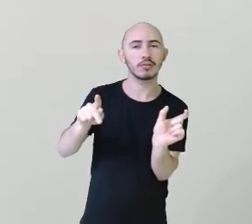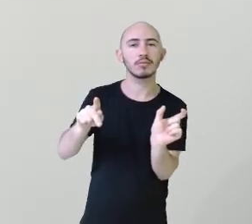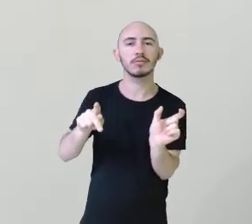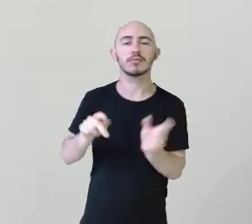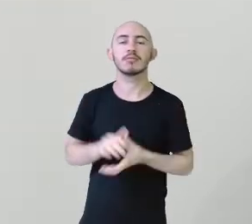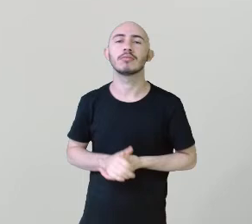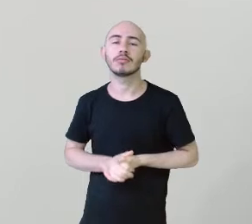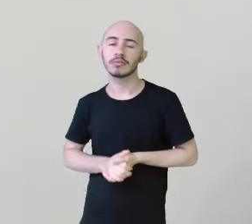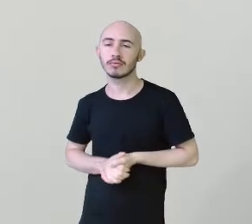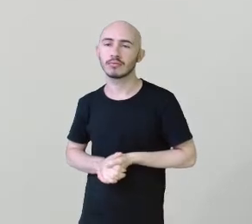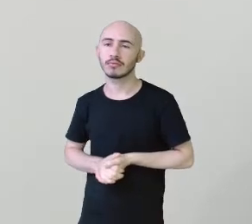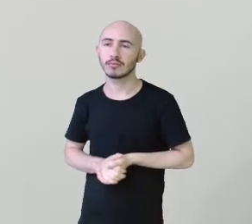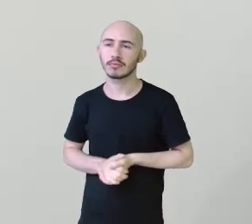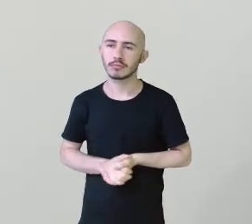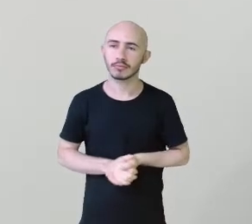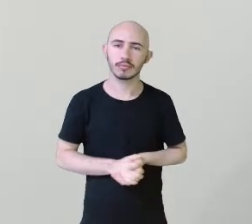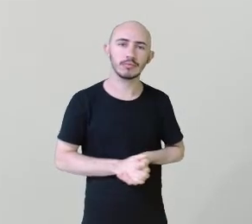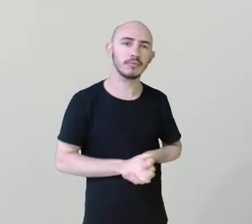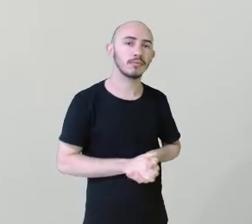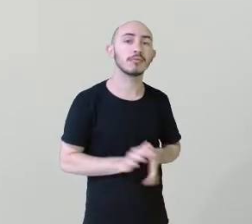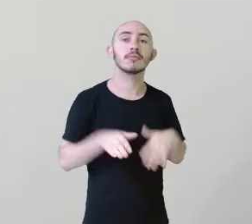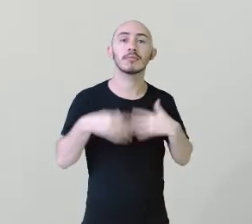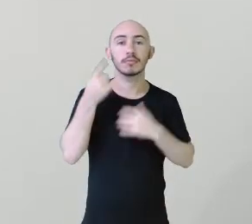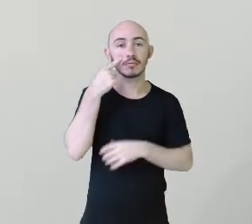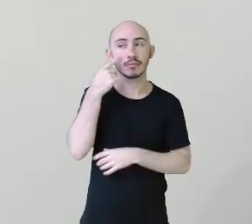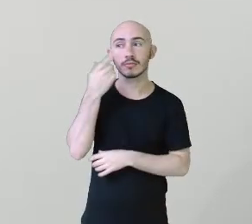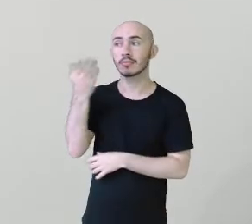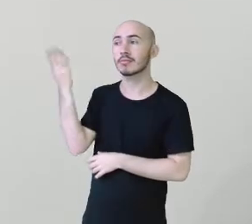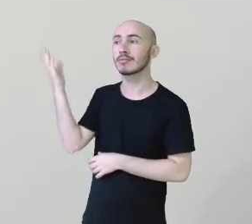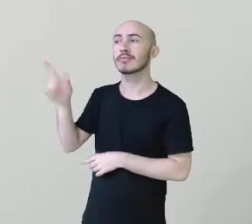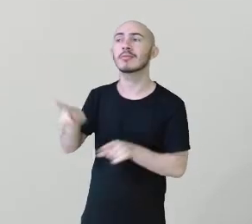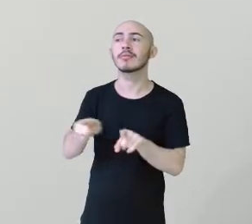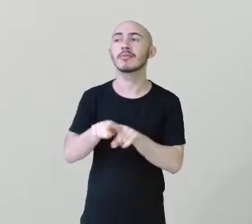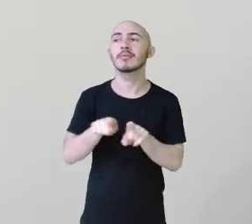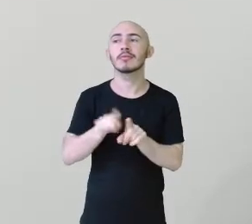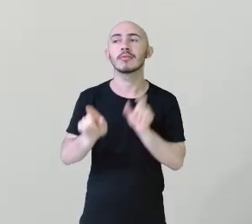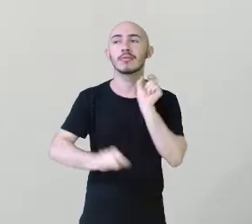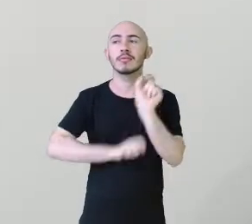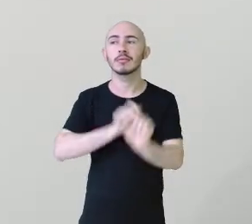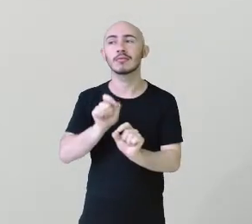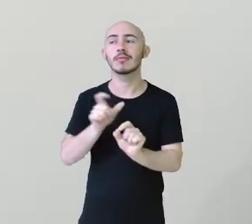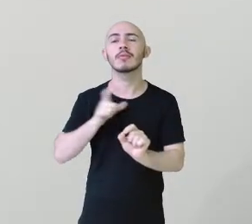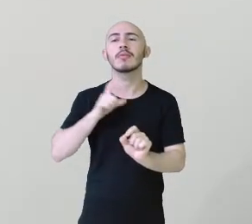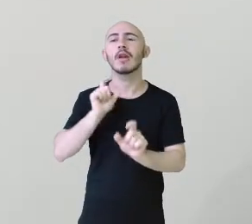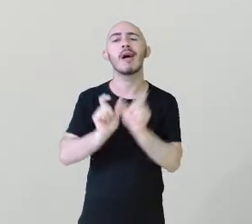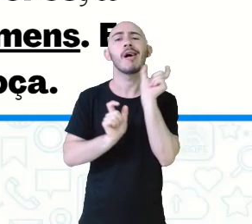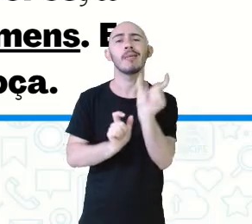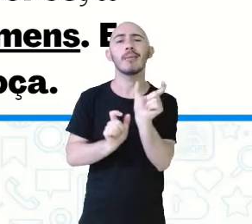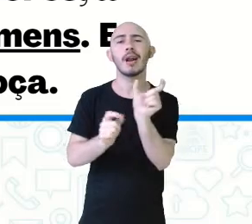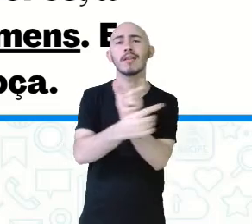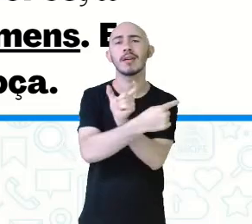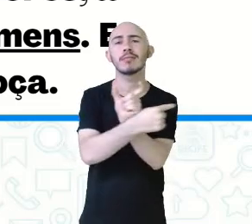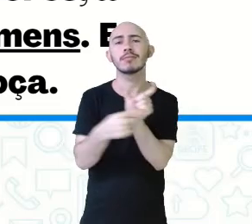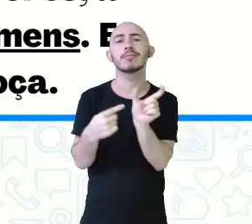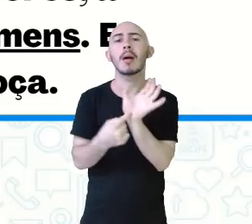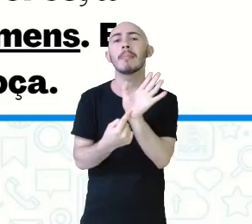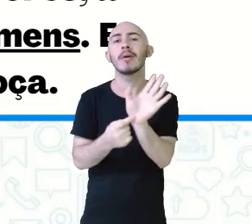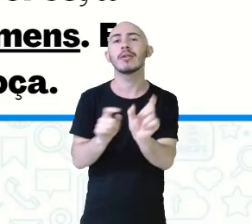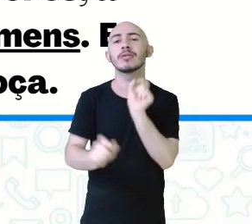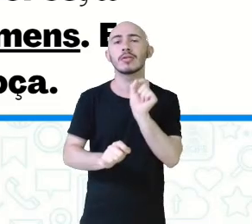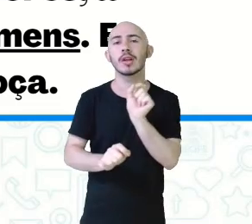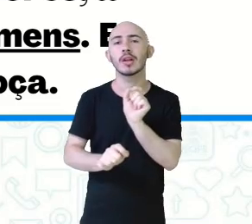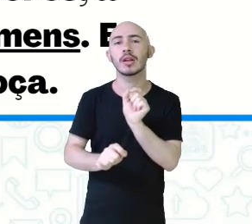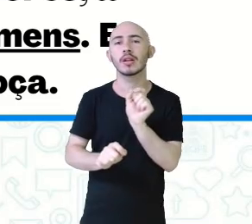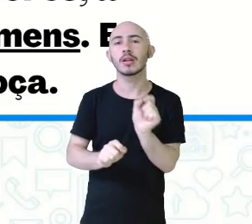seus. E aí, veja que eu coloquei também ali na tela uma palavra que está sublinhada. Homens. Eu